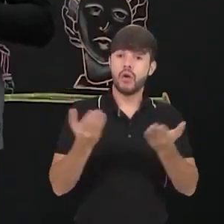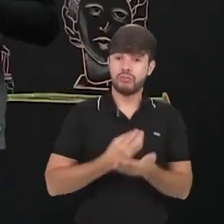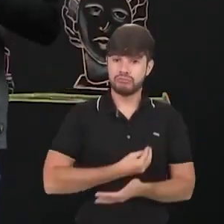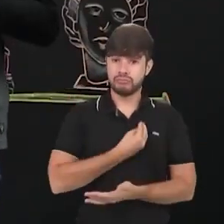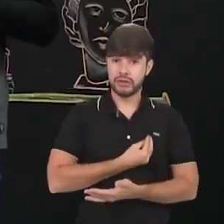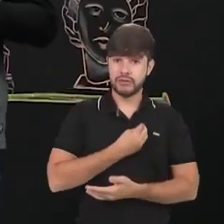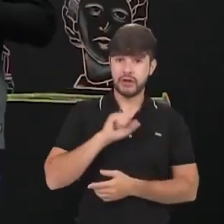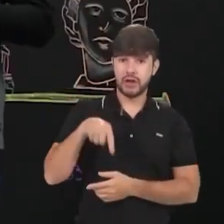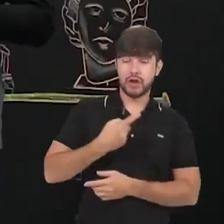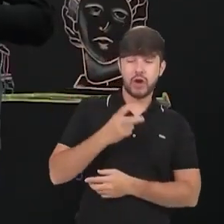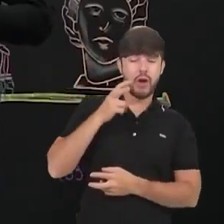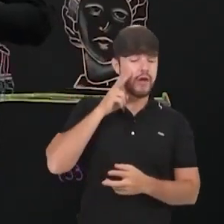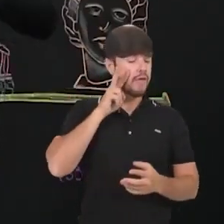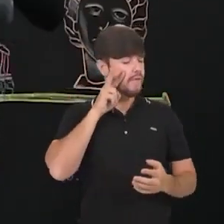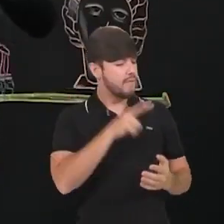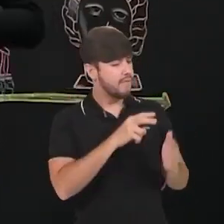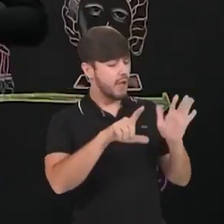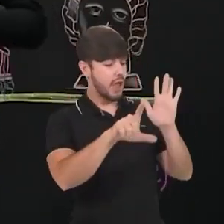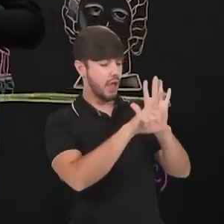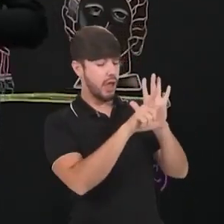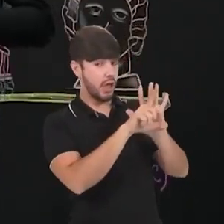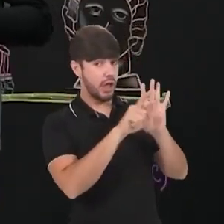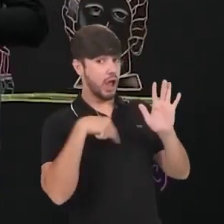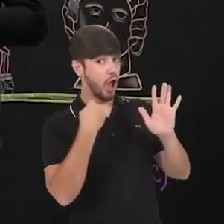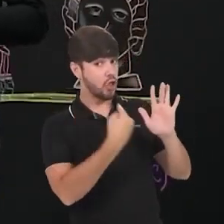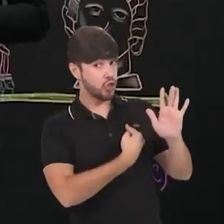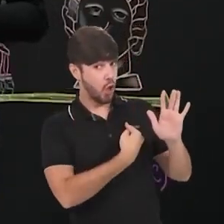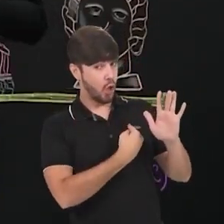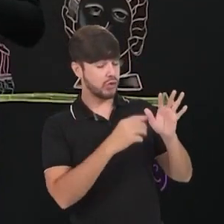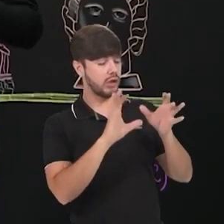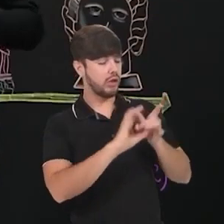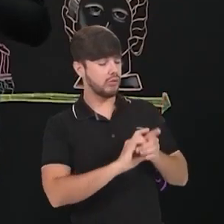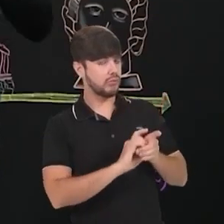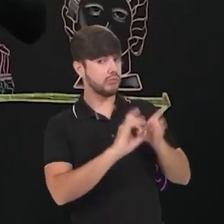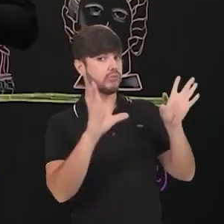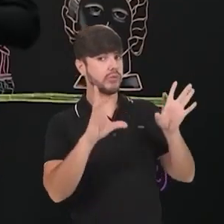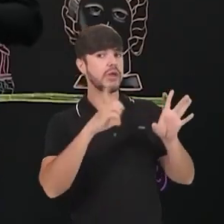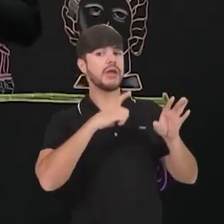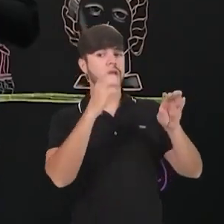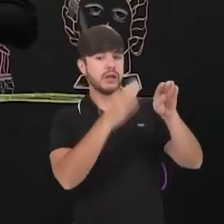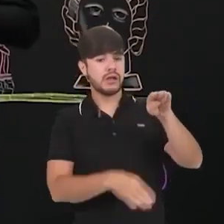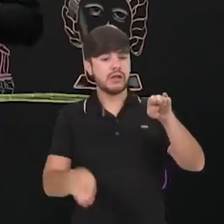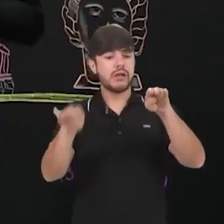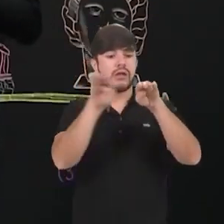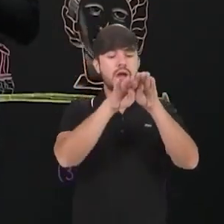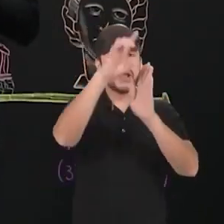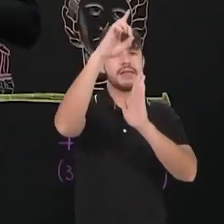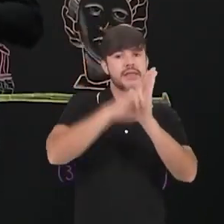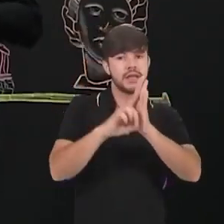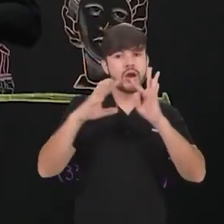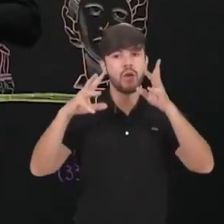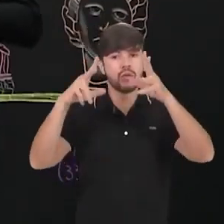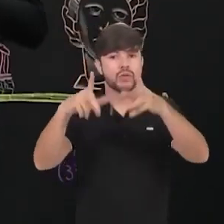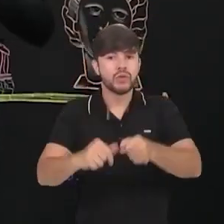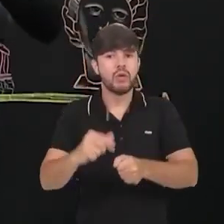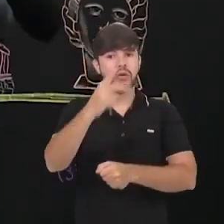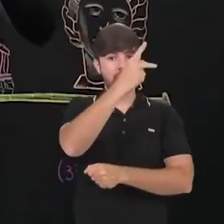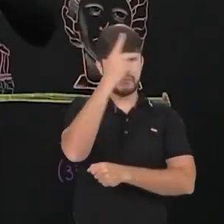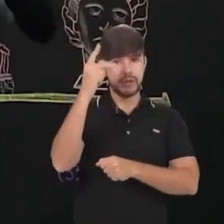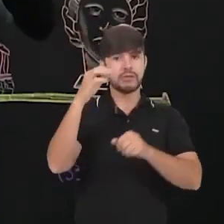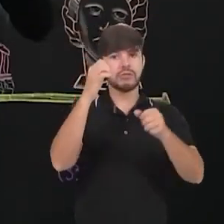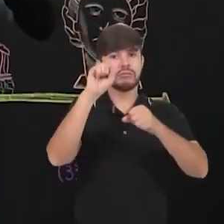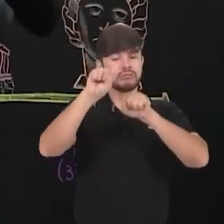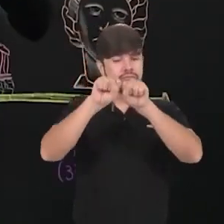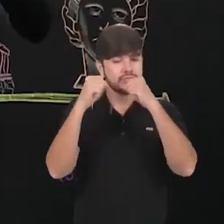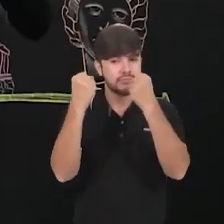for olhar lá na lei, na nossa democracia, existe uma igualdade de direitos entre os cidadãos, e todos